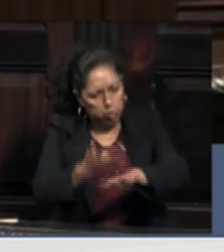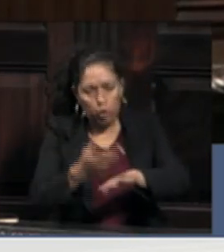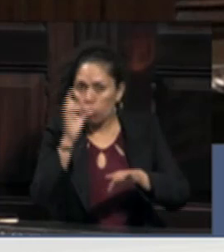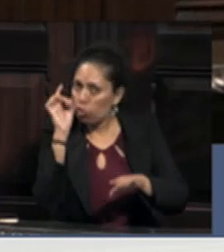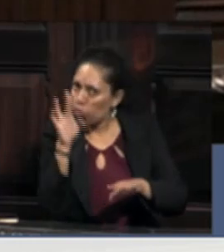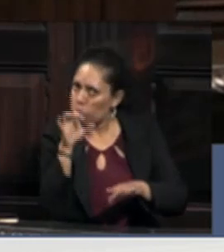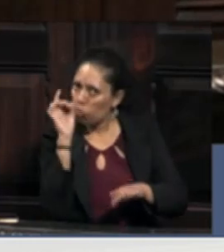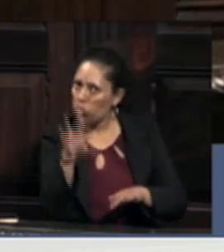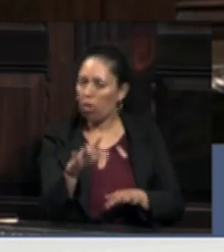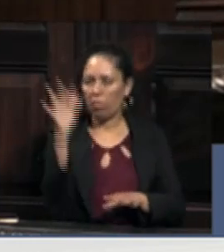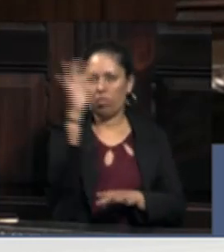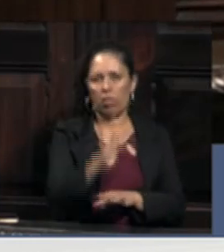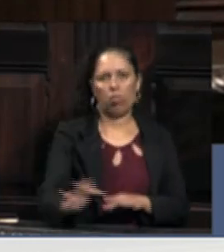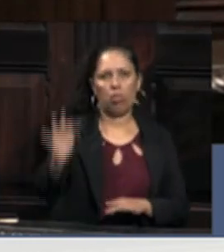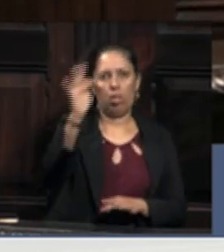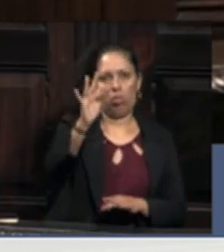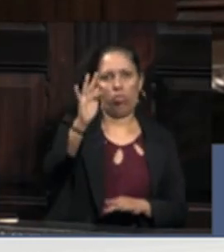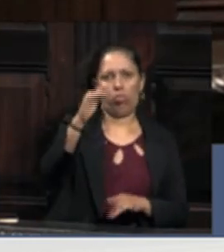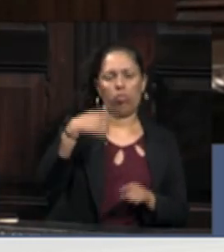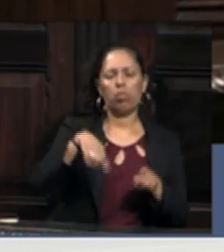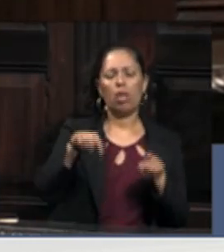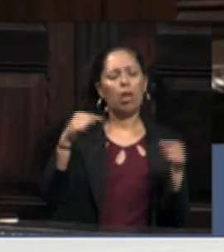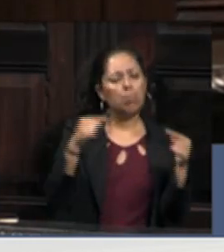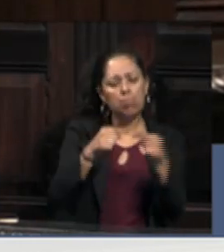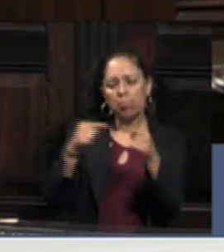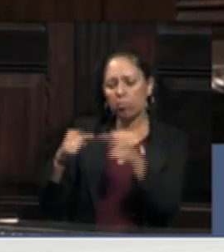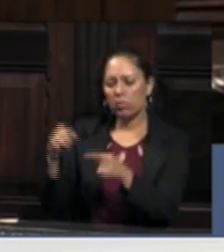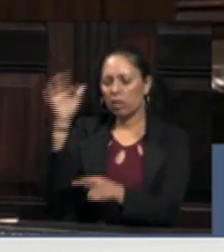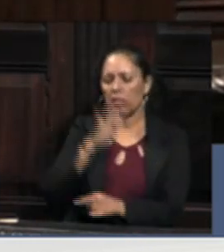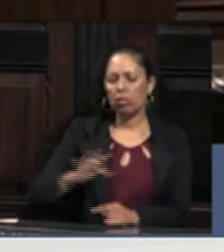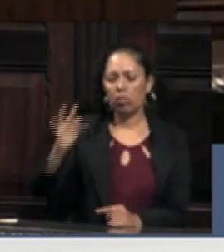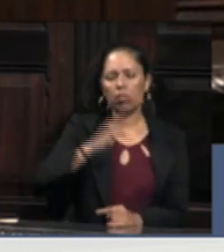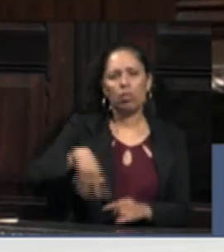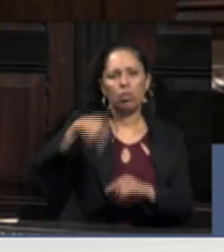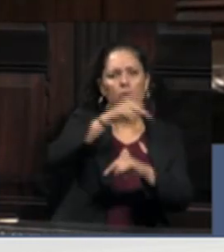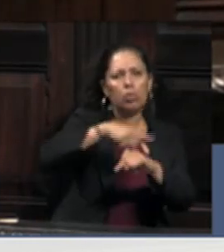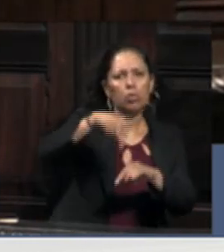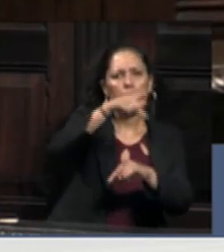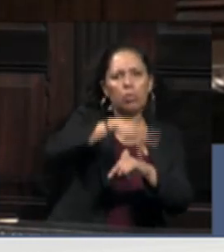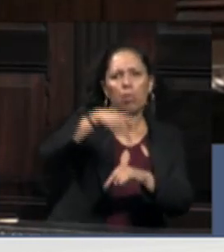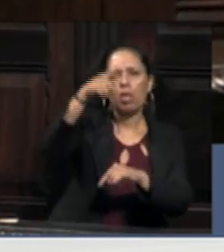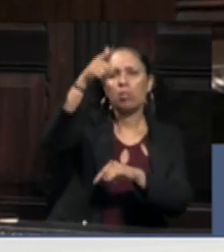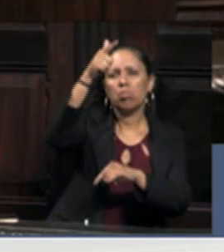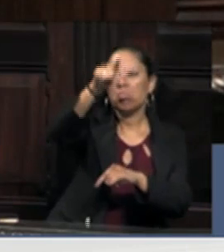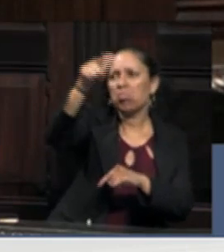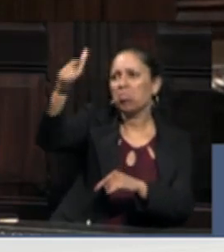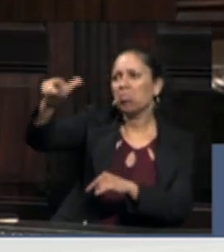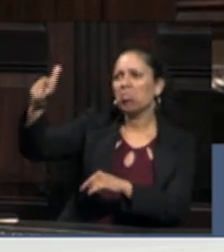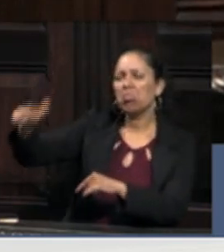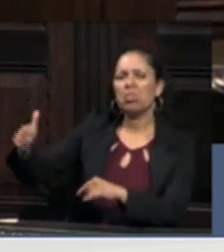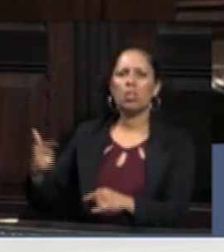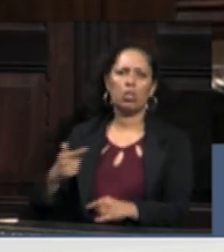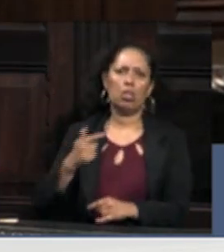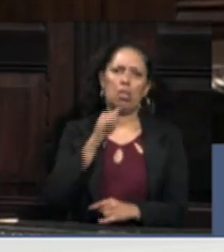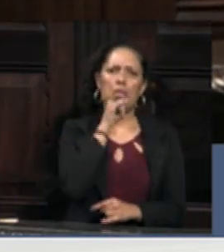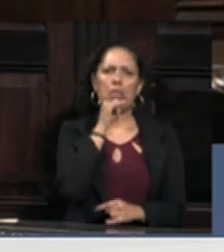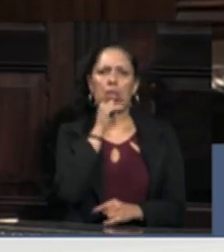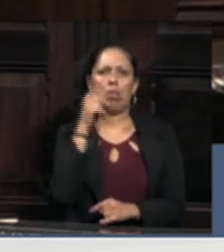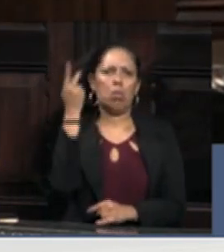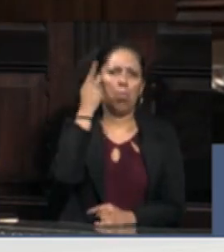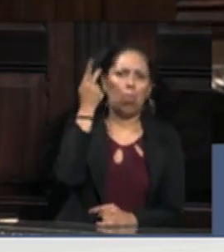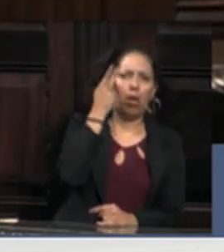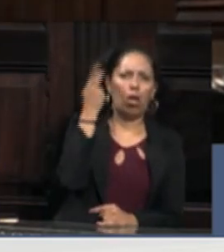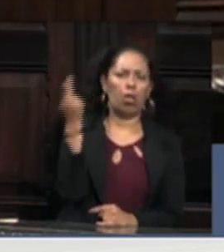federais e de várias universidades estaduais pelo Brasil afora, as estaduais paulistas, como a USP,